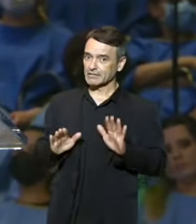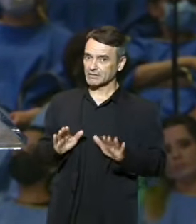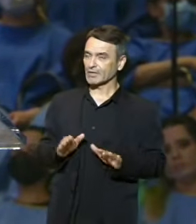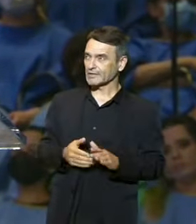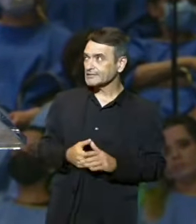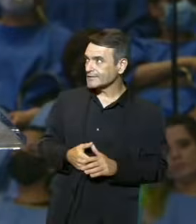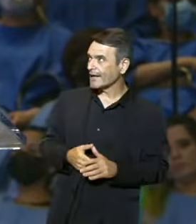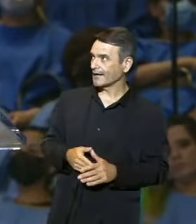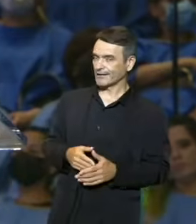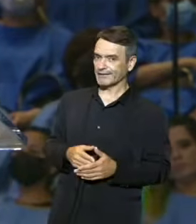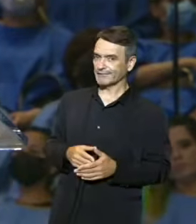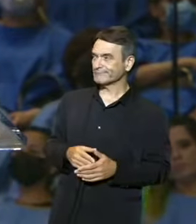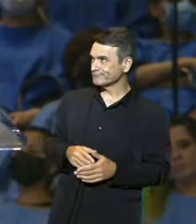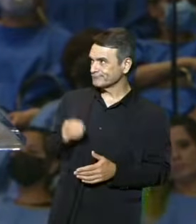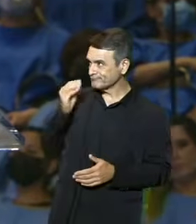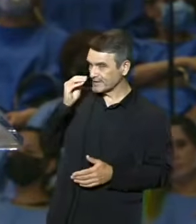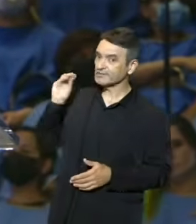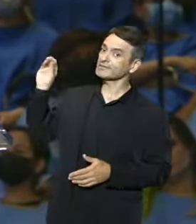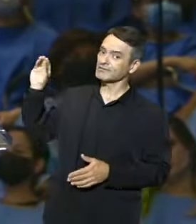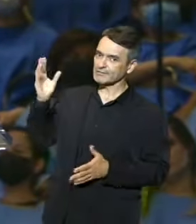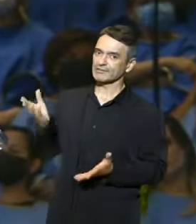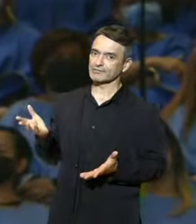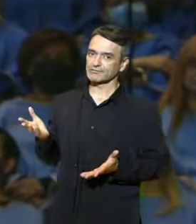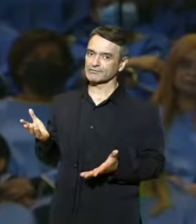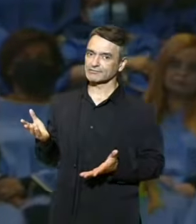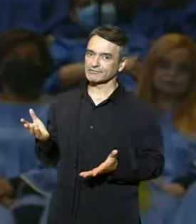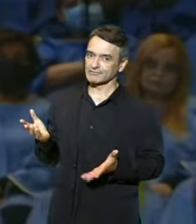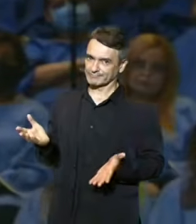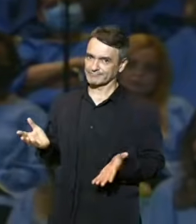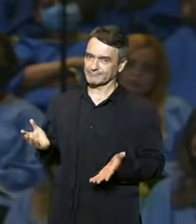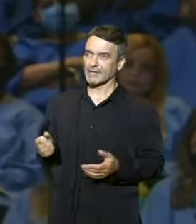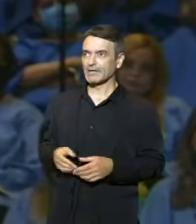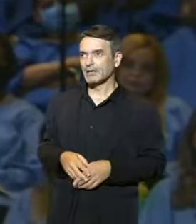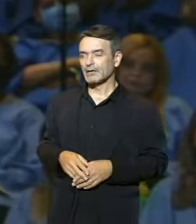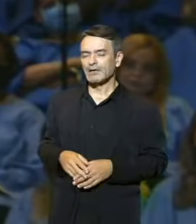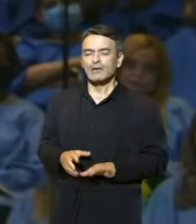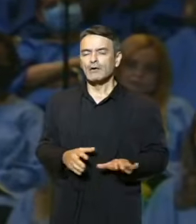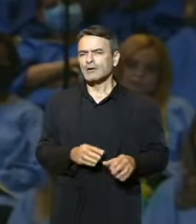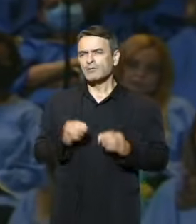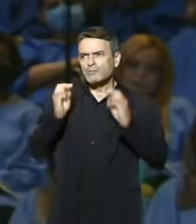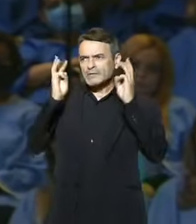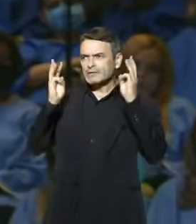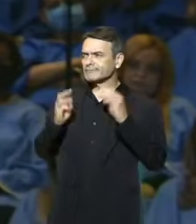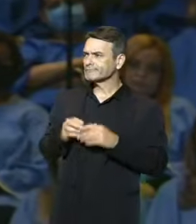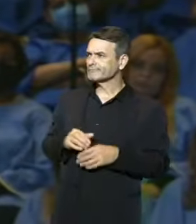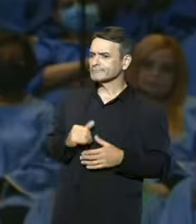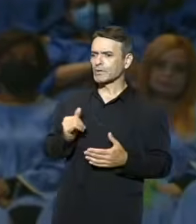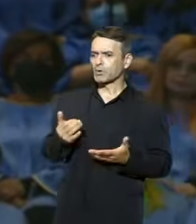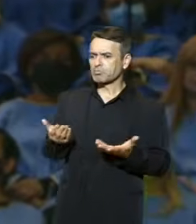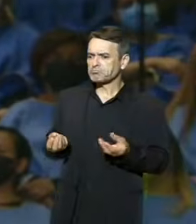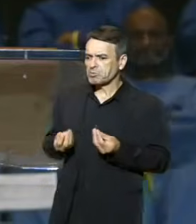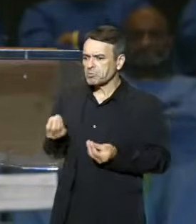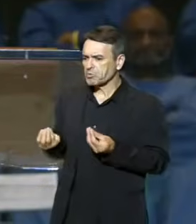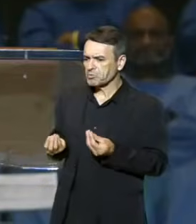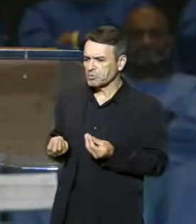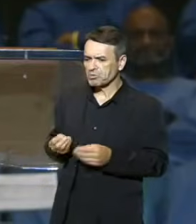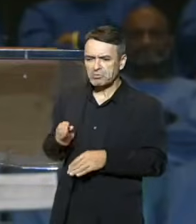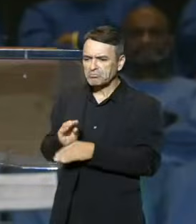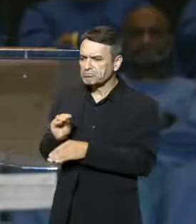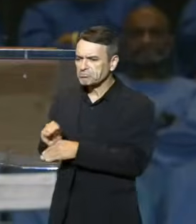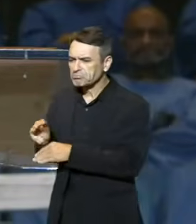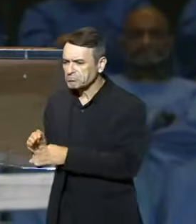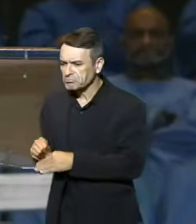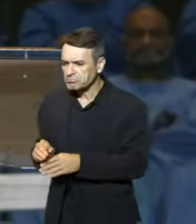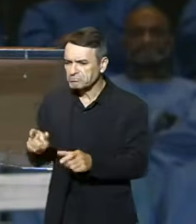Deus agiu com misericórdia. E Moisés disse: como é que eu posso alimentar esse povo? Não tem bois aqui, não tem